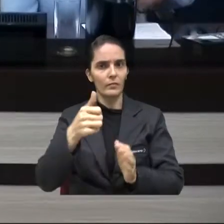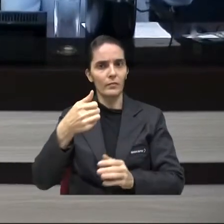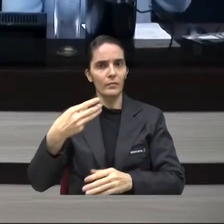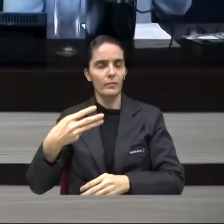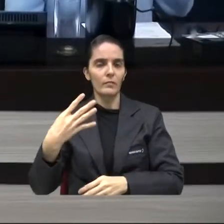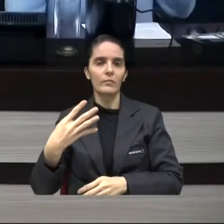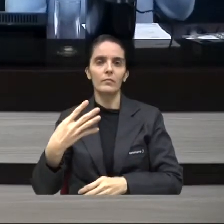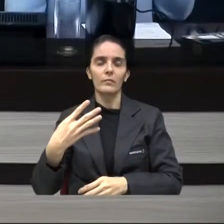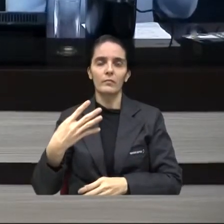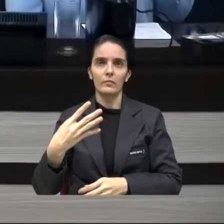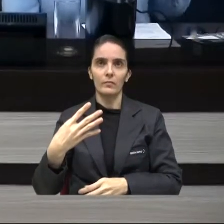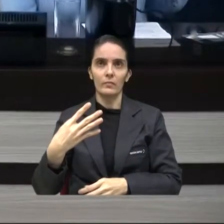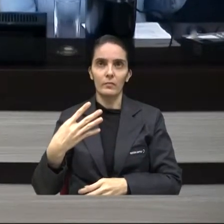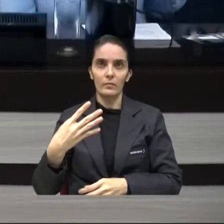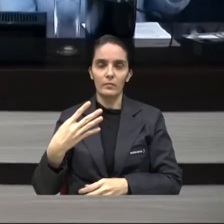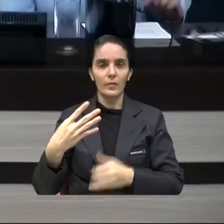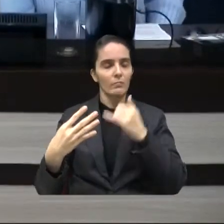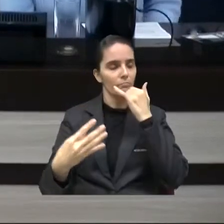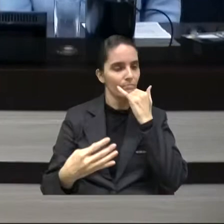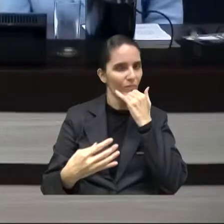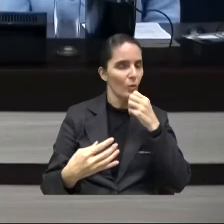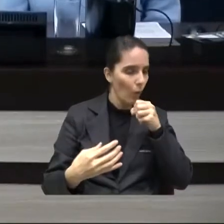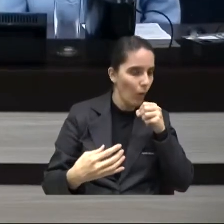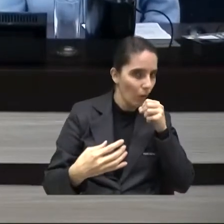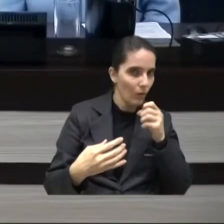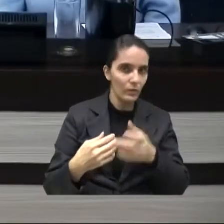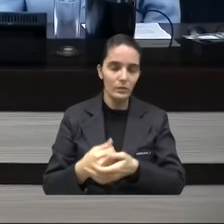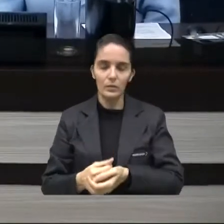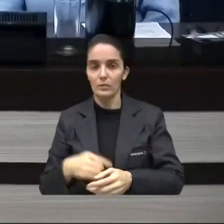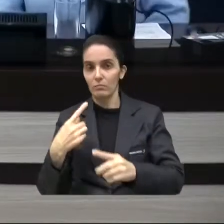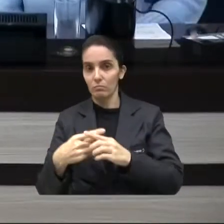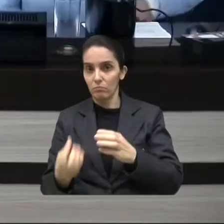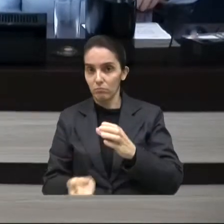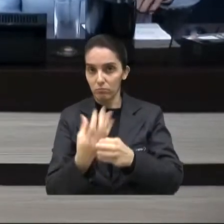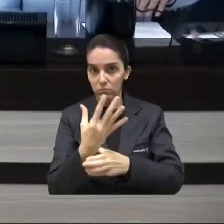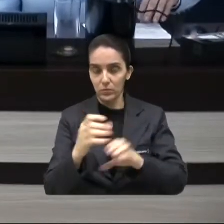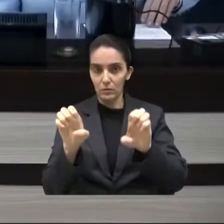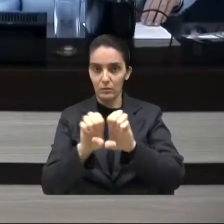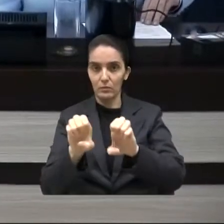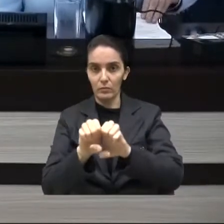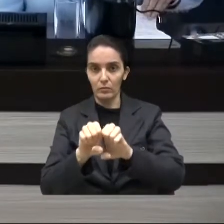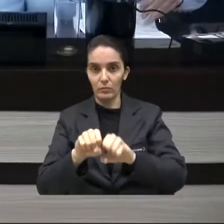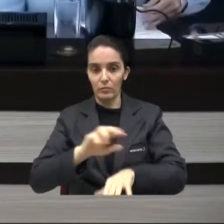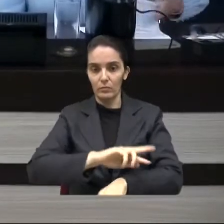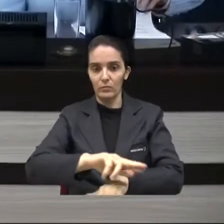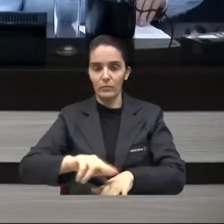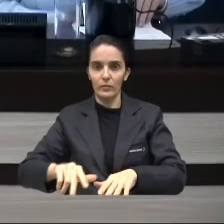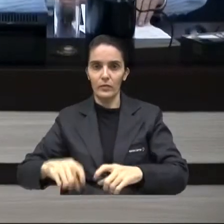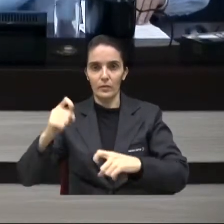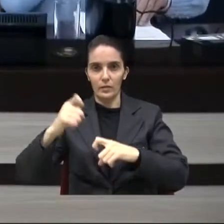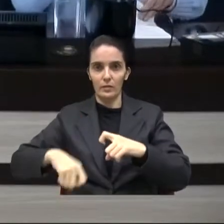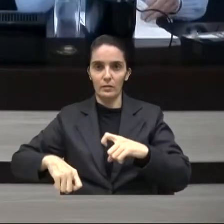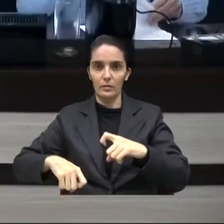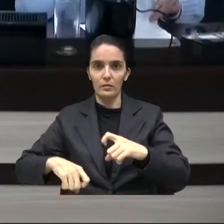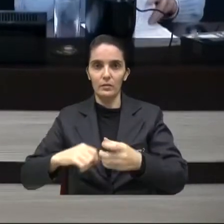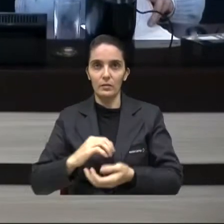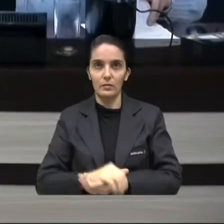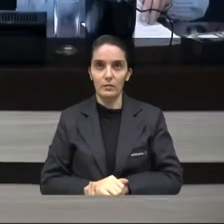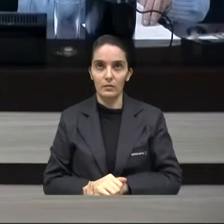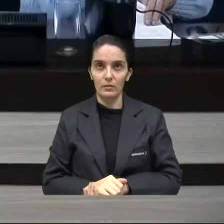134, me desculpe, que institui o Estatuto da Diversidade Sexual e de Gênero.